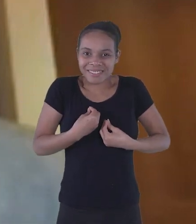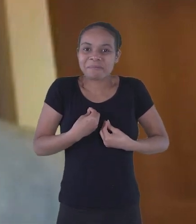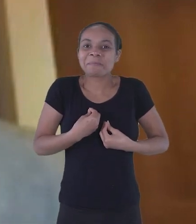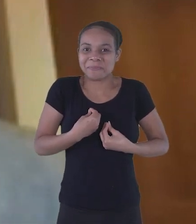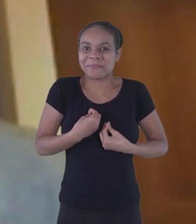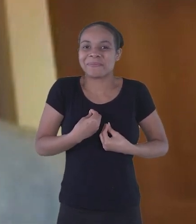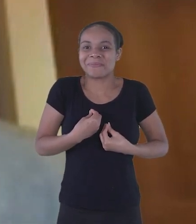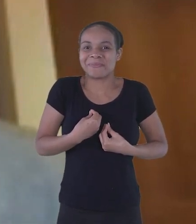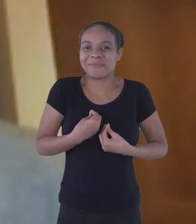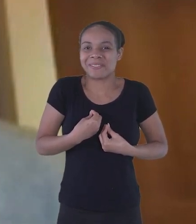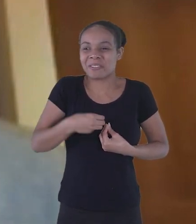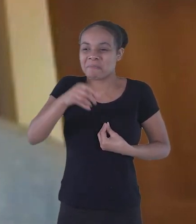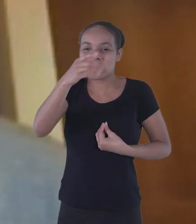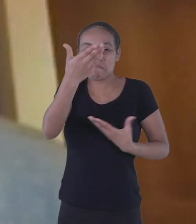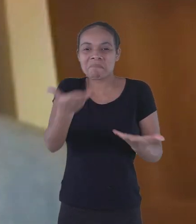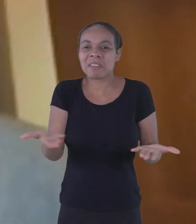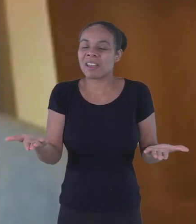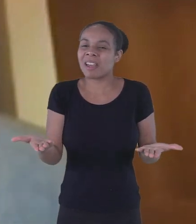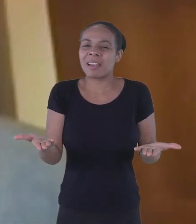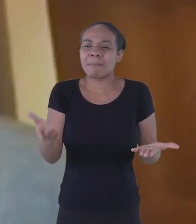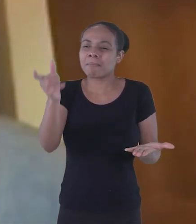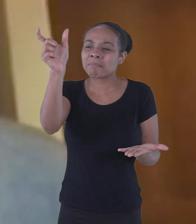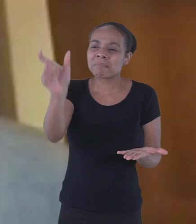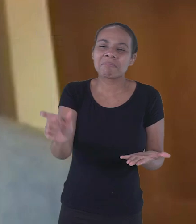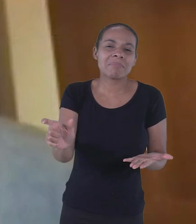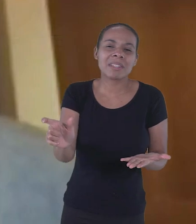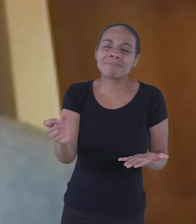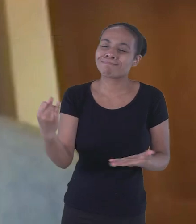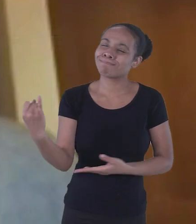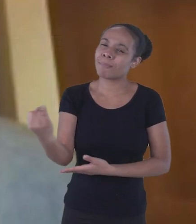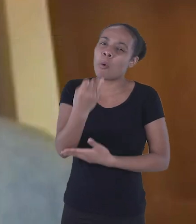que tem tanto significado